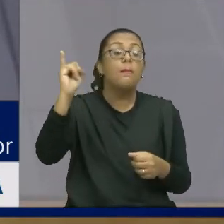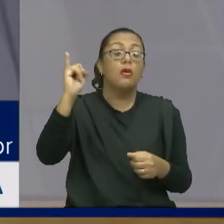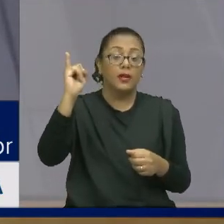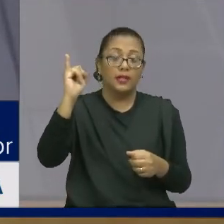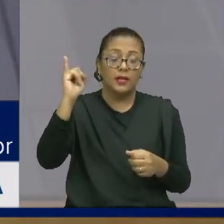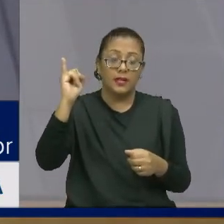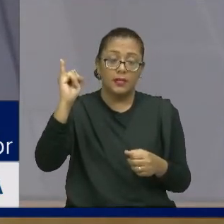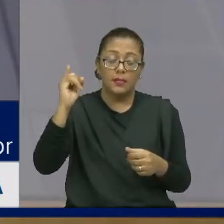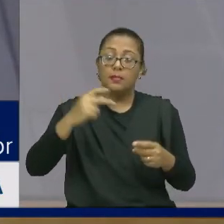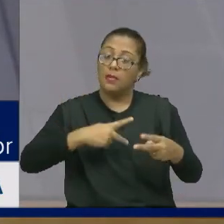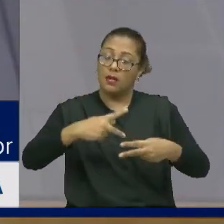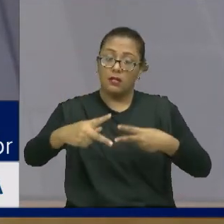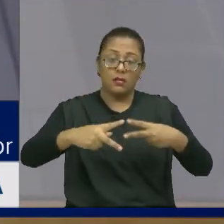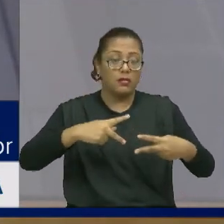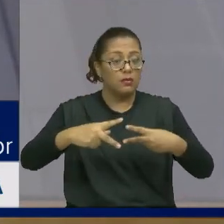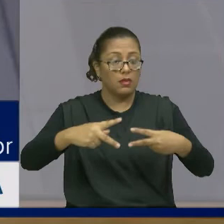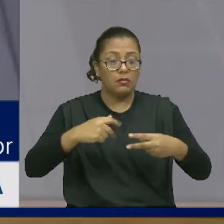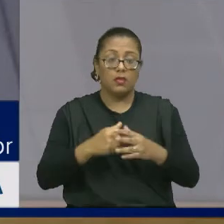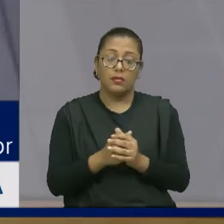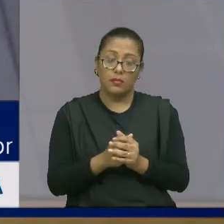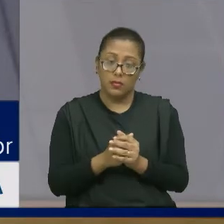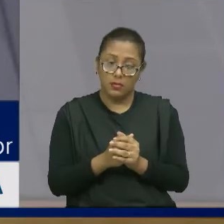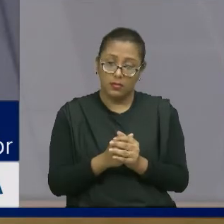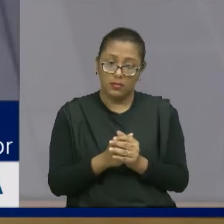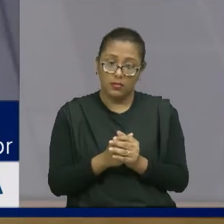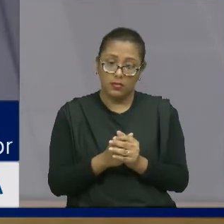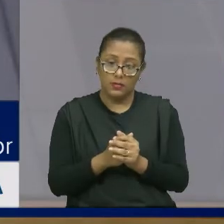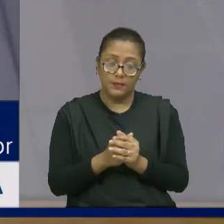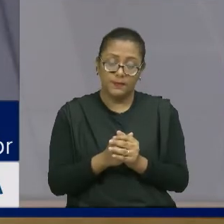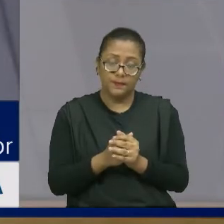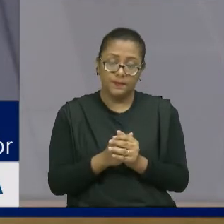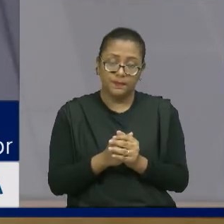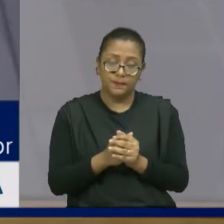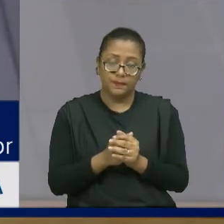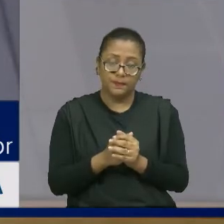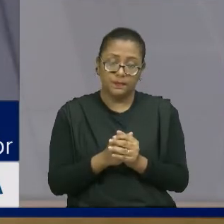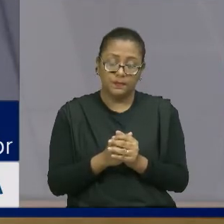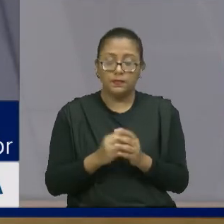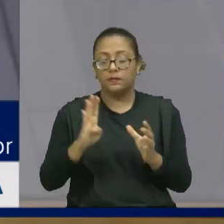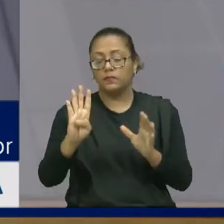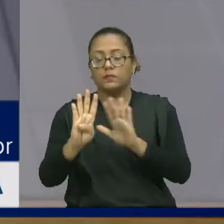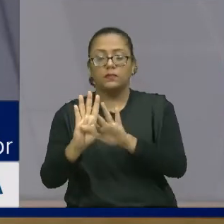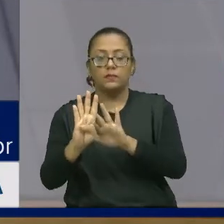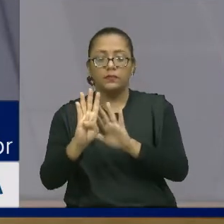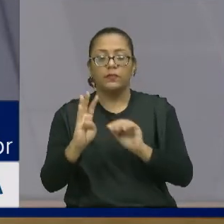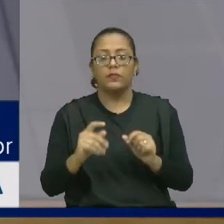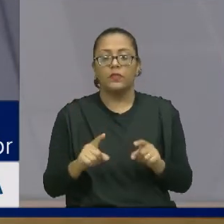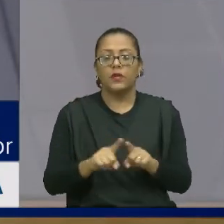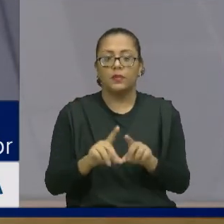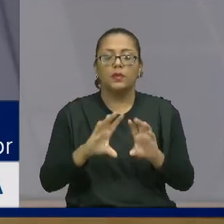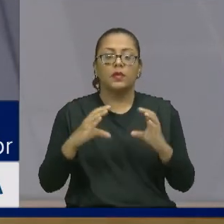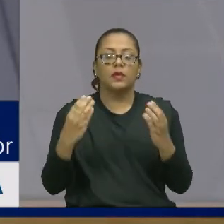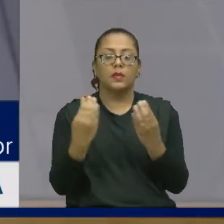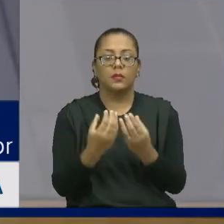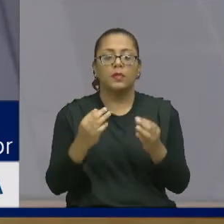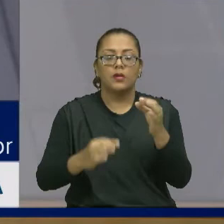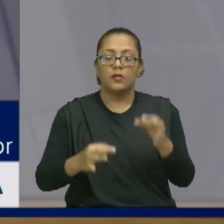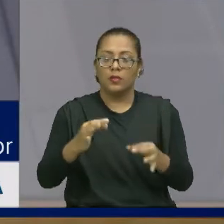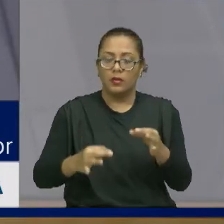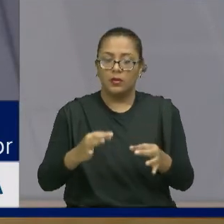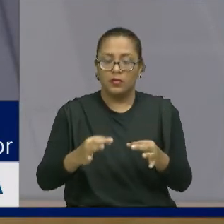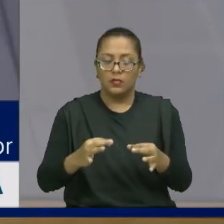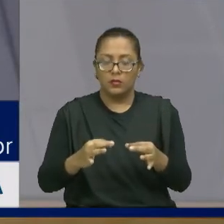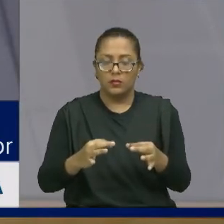relevância para o município. B. A Câmara Julgadora Especial de Direito